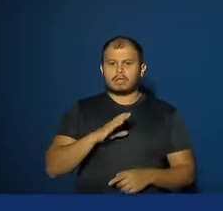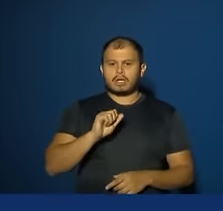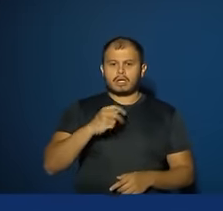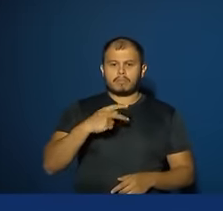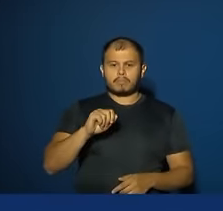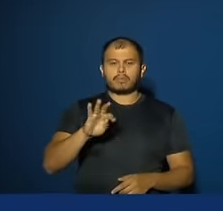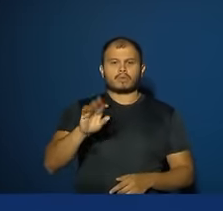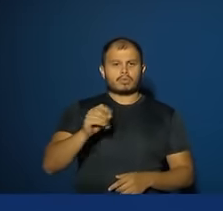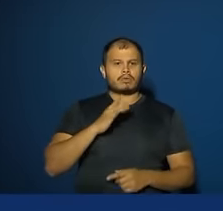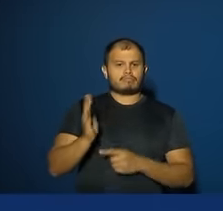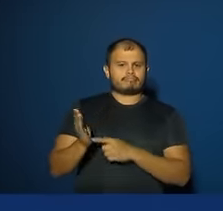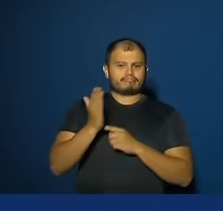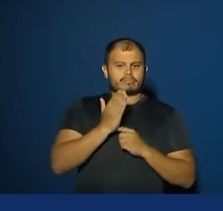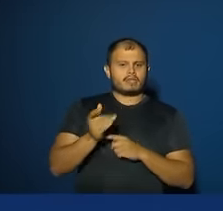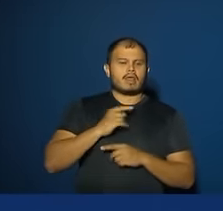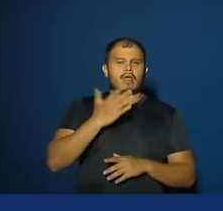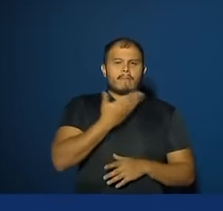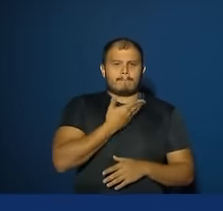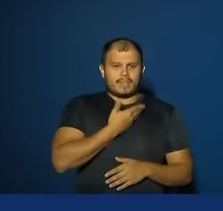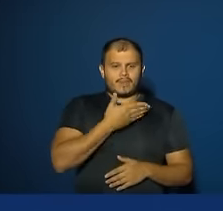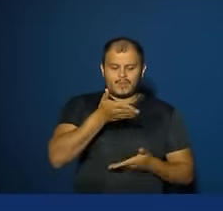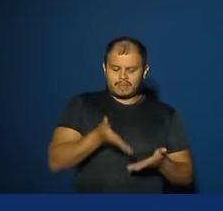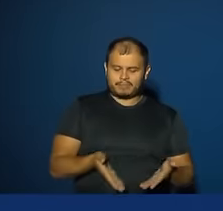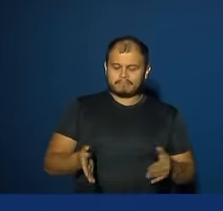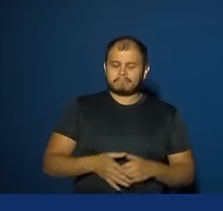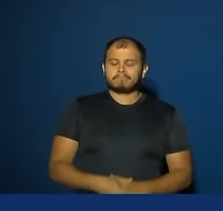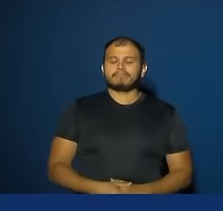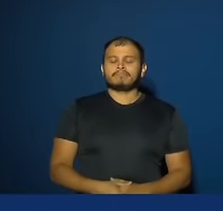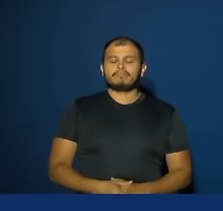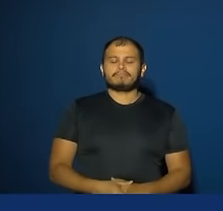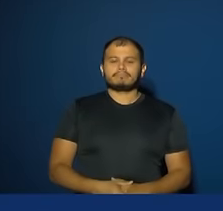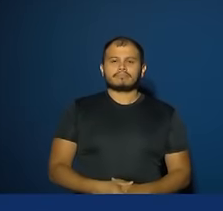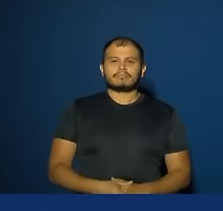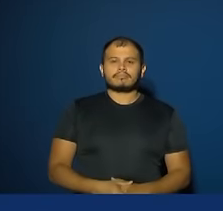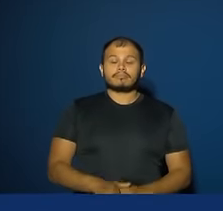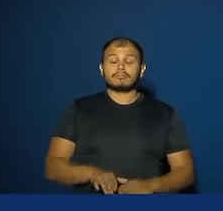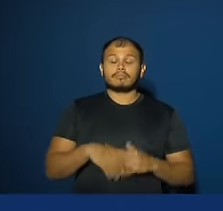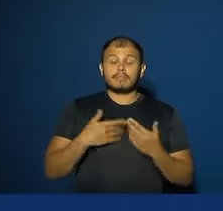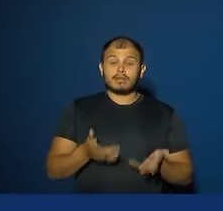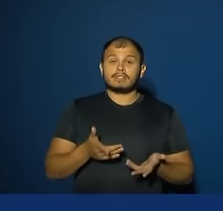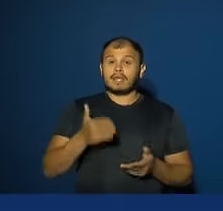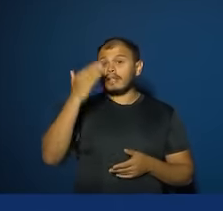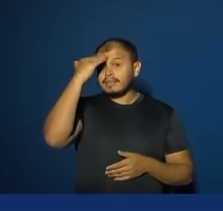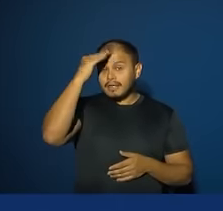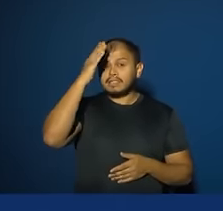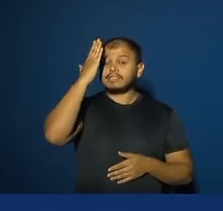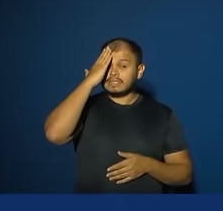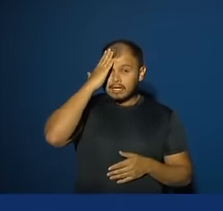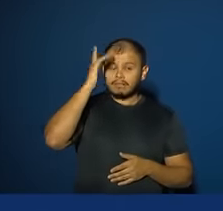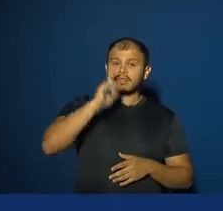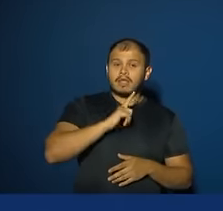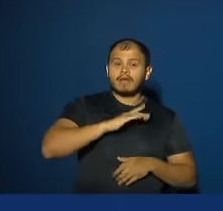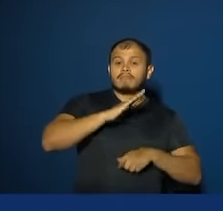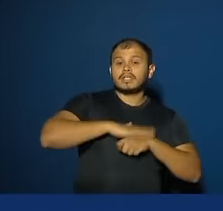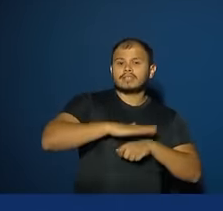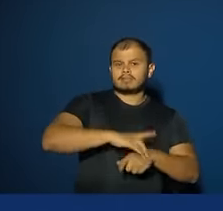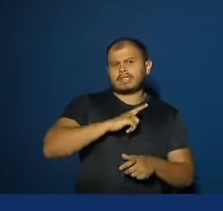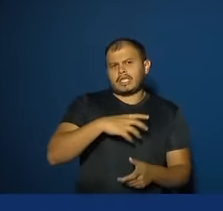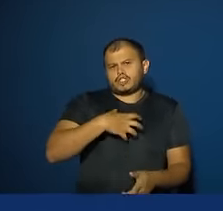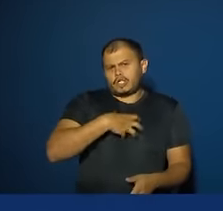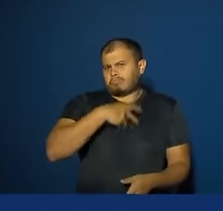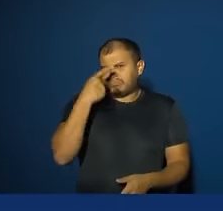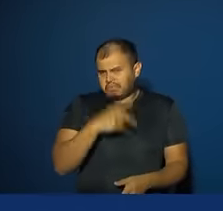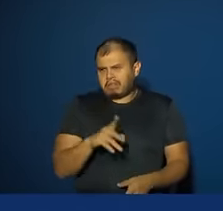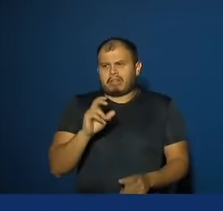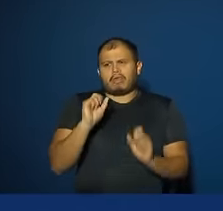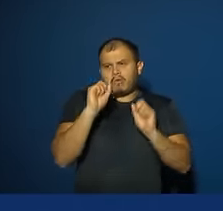muitos anos e é um amigo da casa então E ele entende o que ele tá fazendo tem o seu jeito pessoal